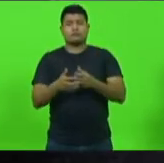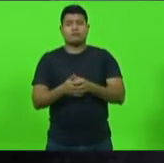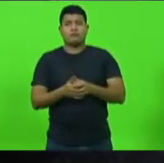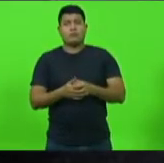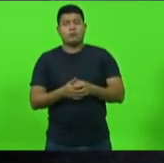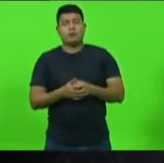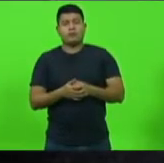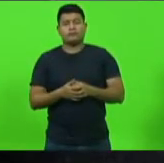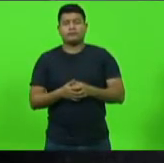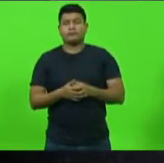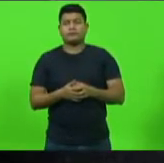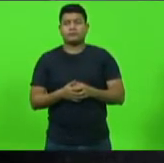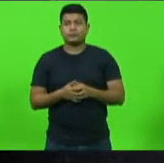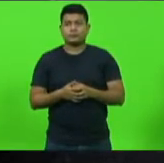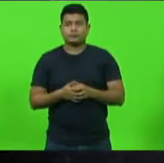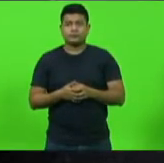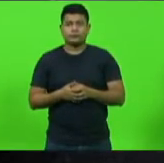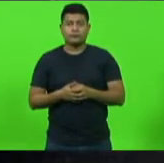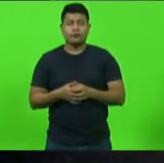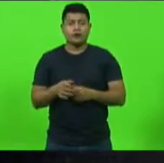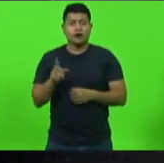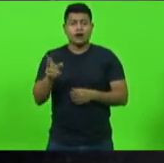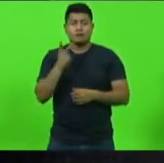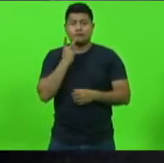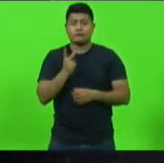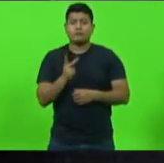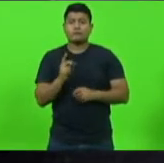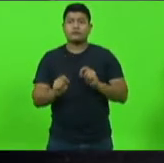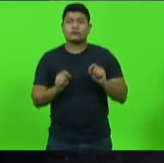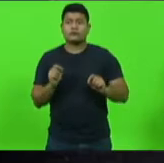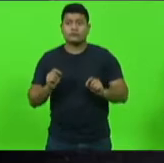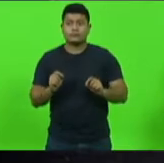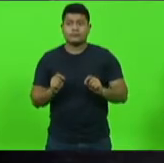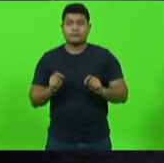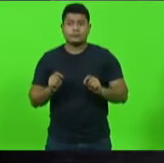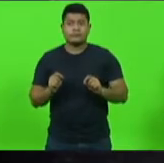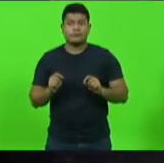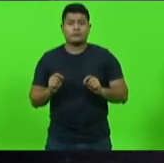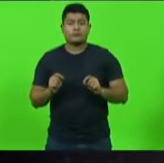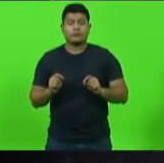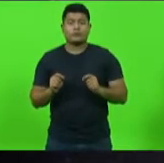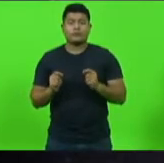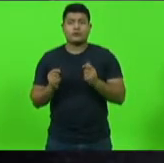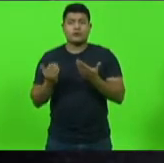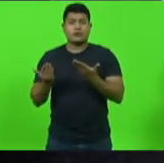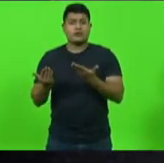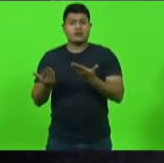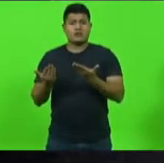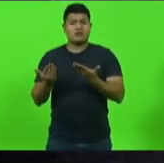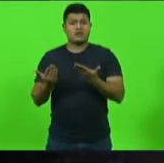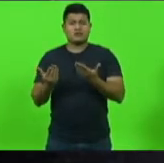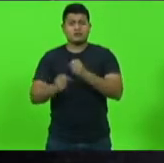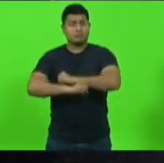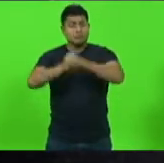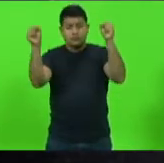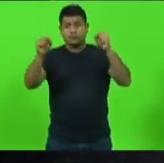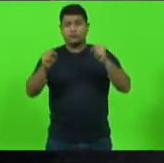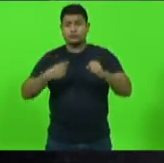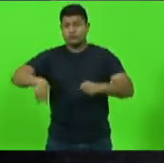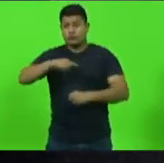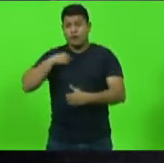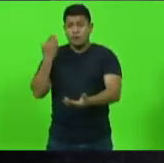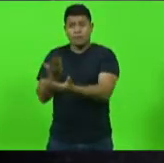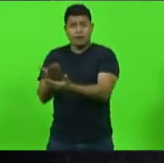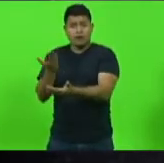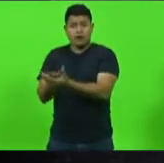nesse documento, ele fala justamente desse escândalo de nós pagarmos para alguém para estudar, para